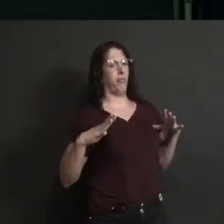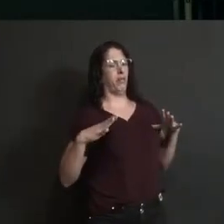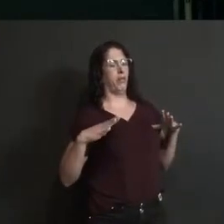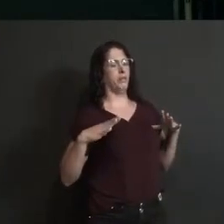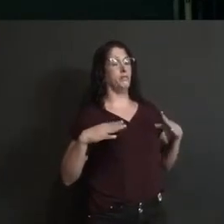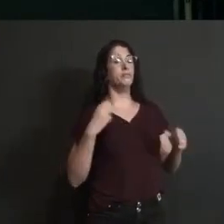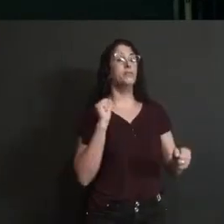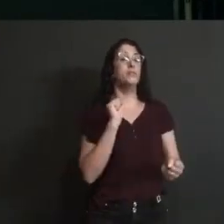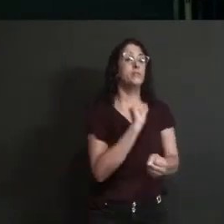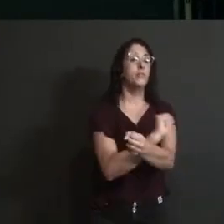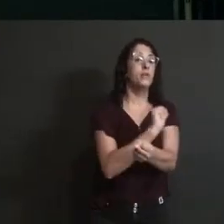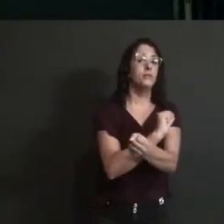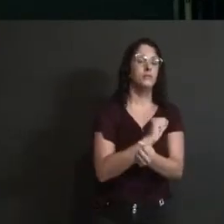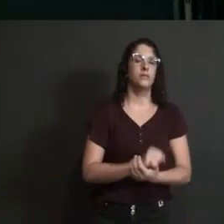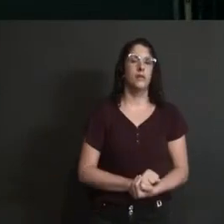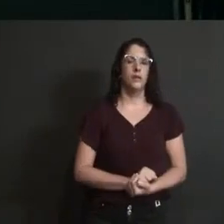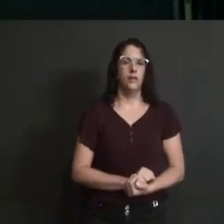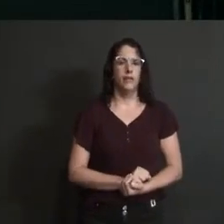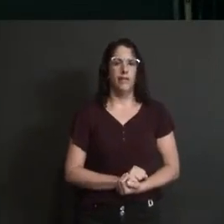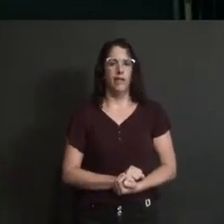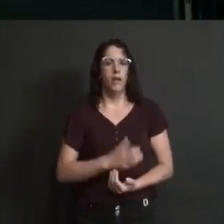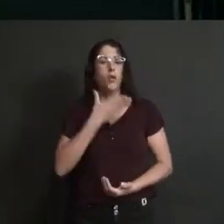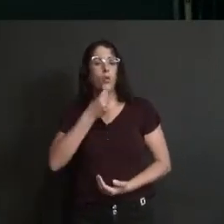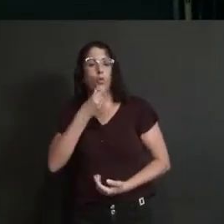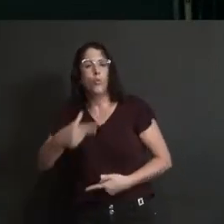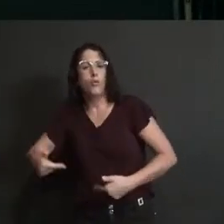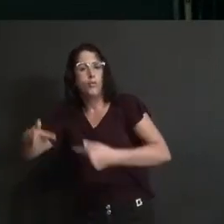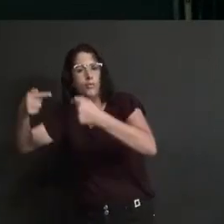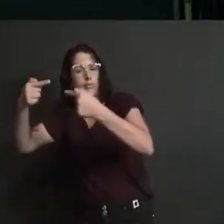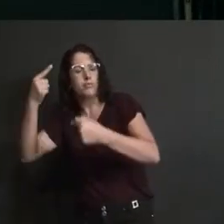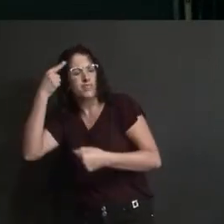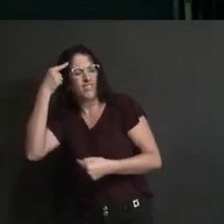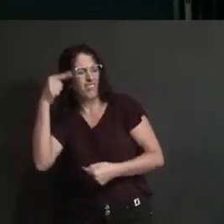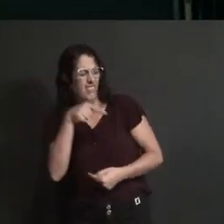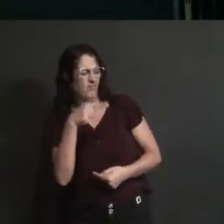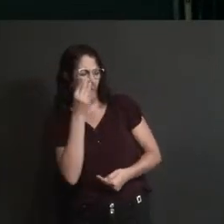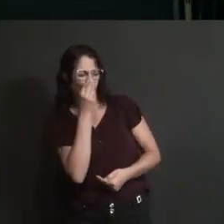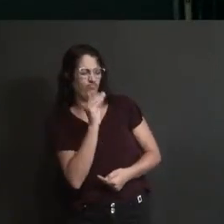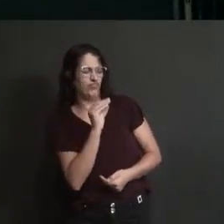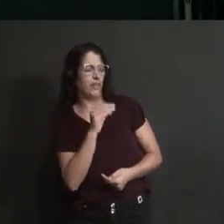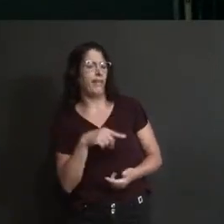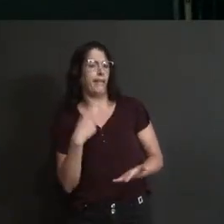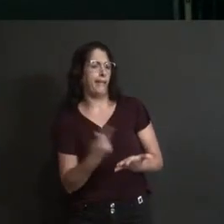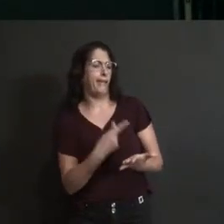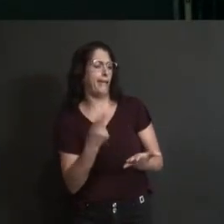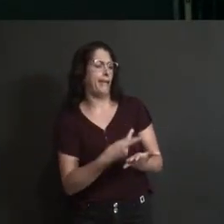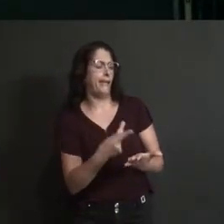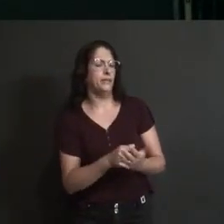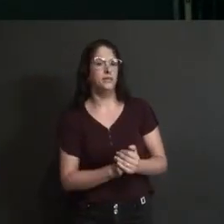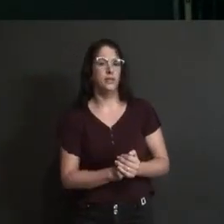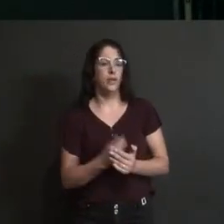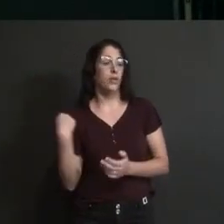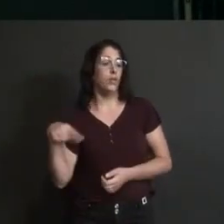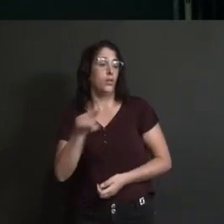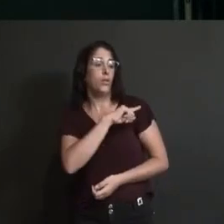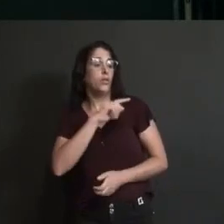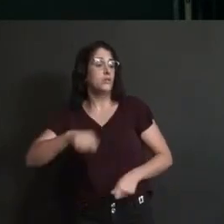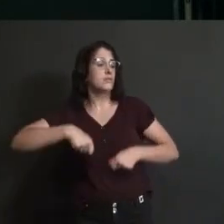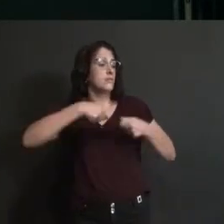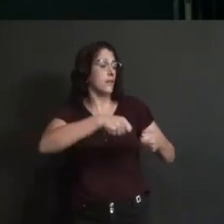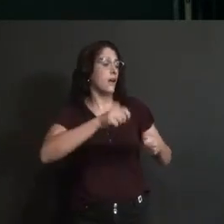Não vamos apenas devolver a eles as mulheres e os filhos,